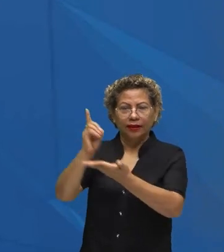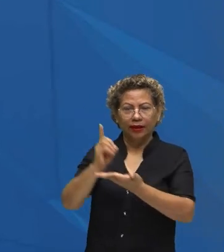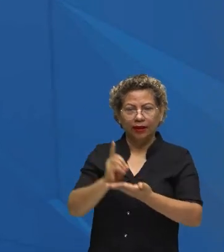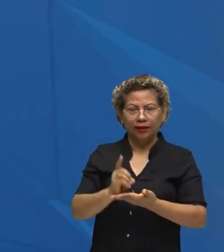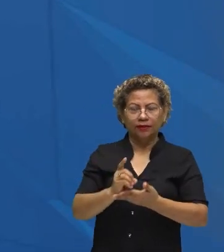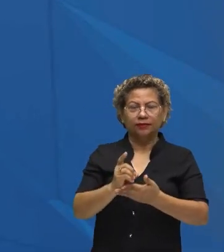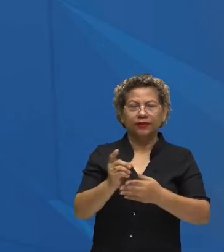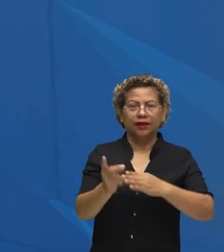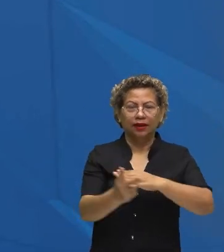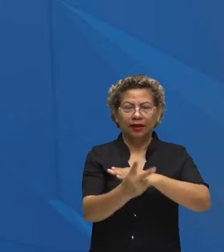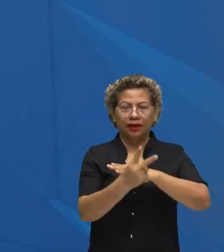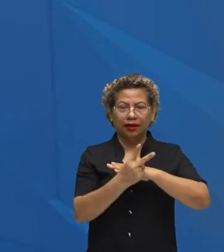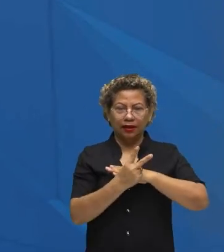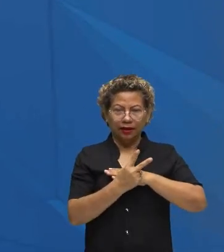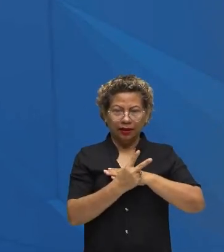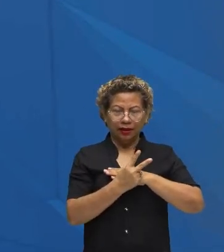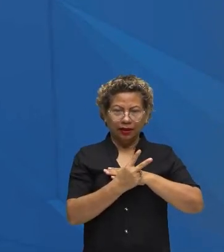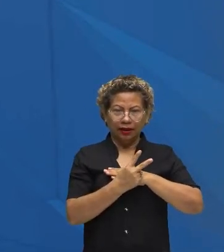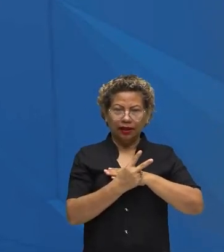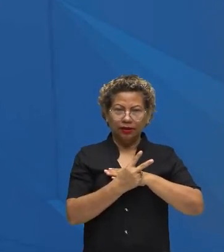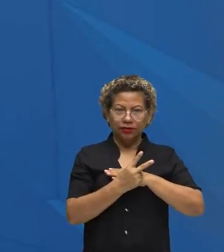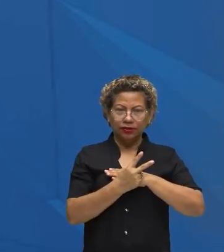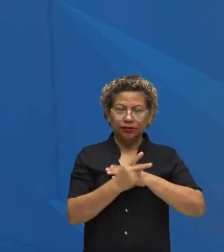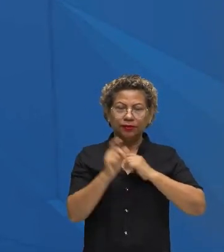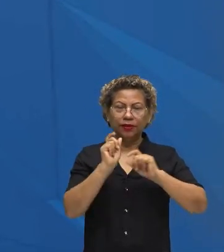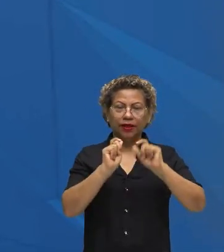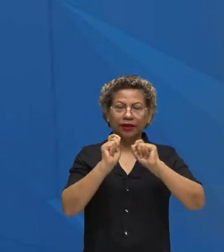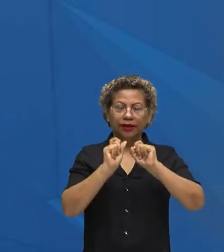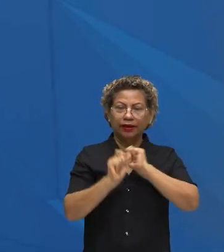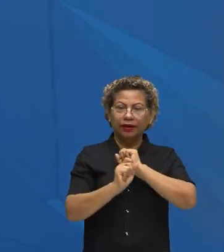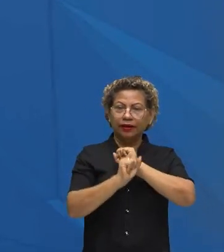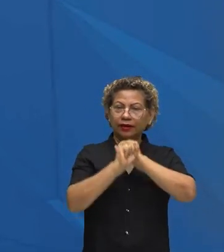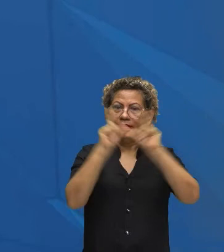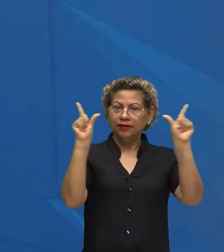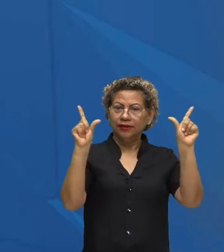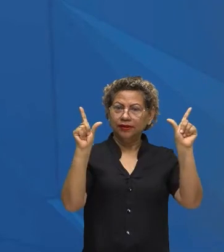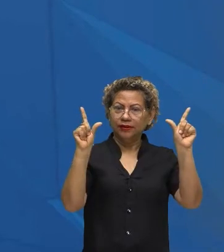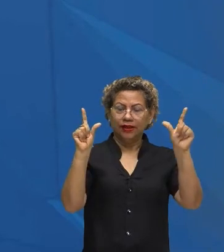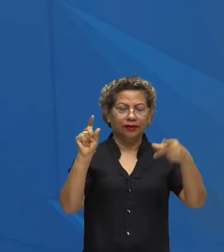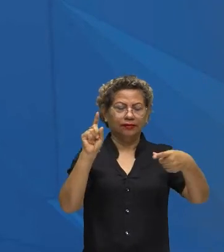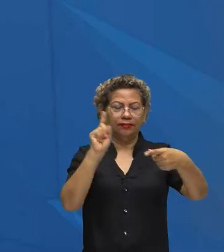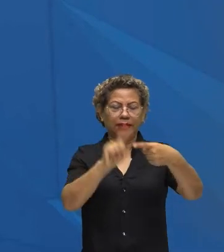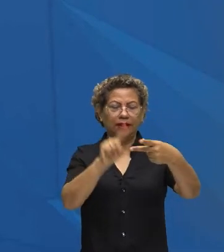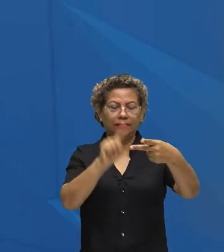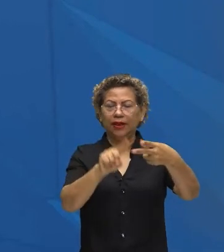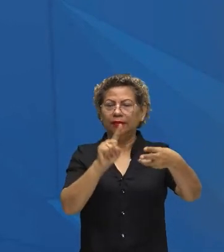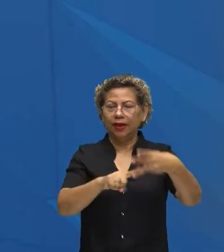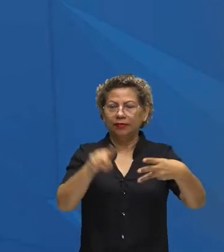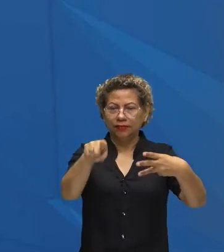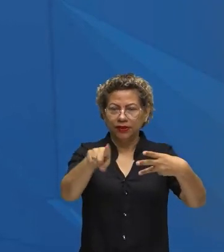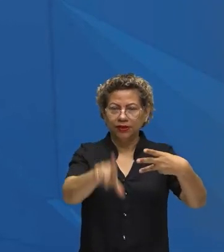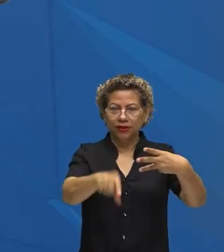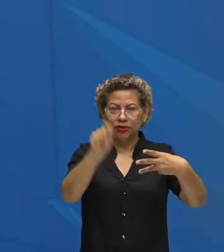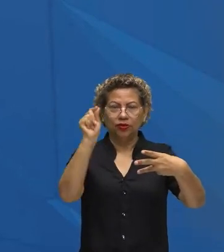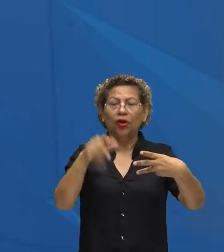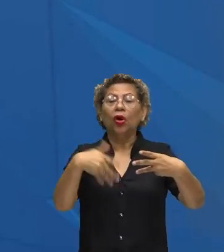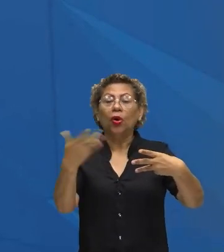Deus ajuda quem cedo, olha só, acorda, trabalha ou madruga. Responde para